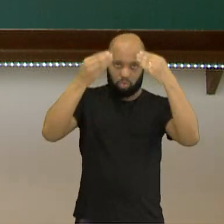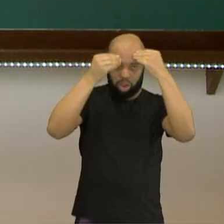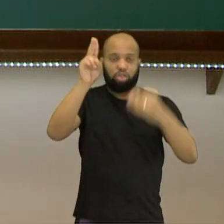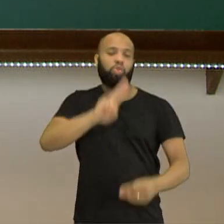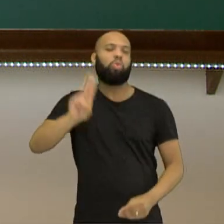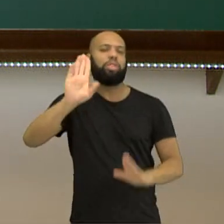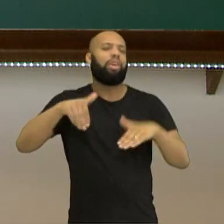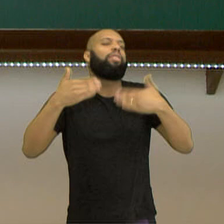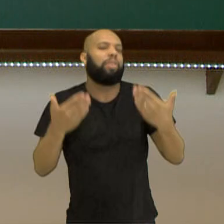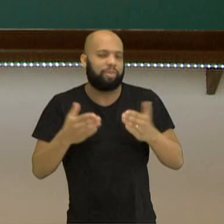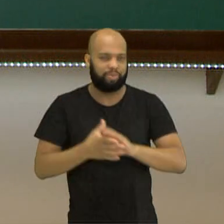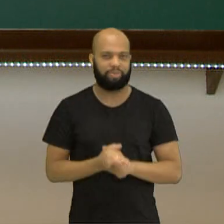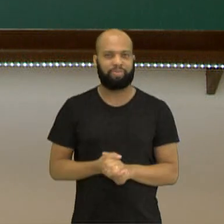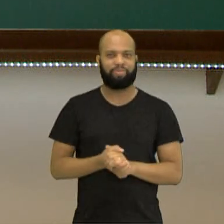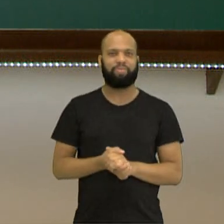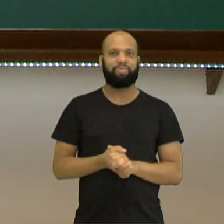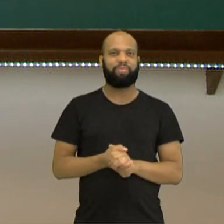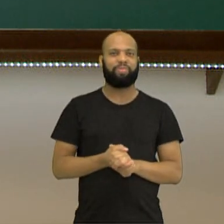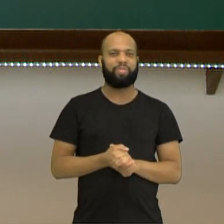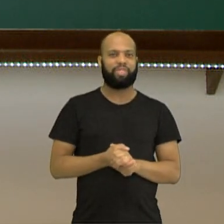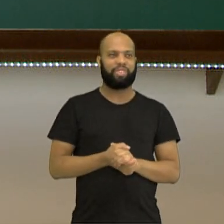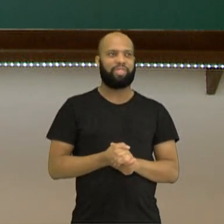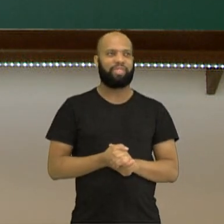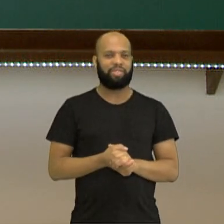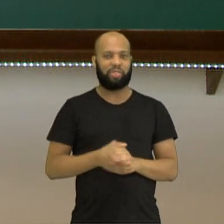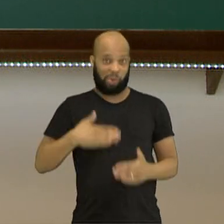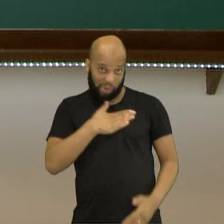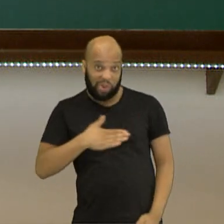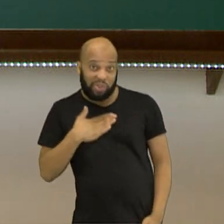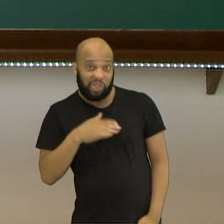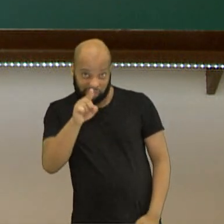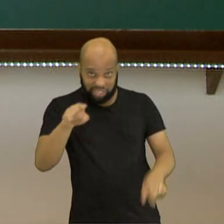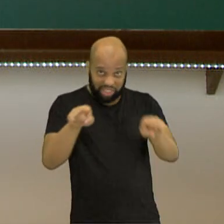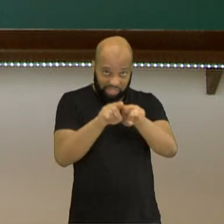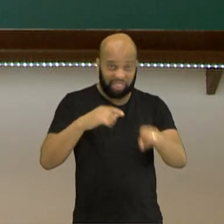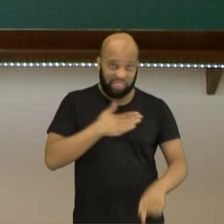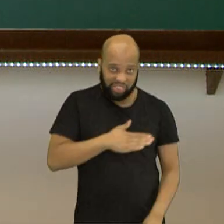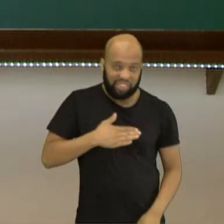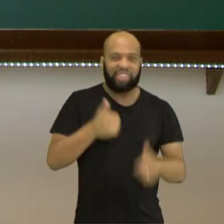utilizada. E aí, gostei? Gostaram?